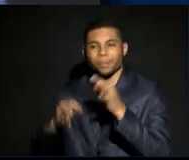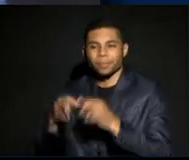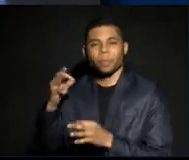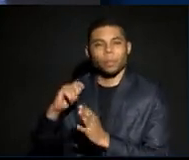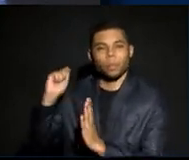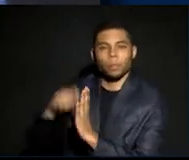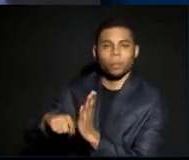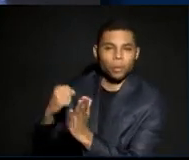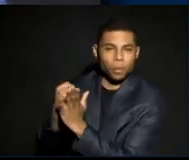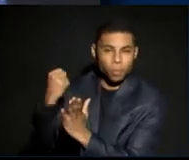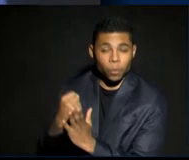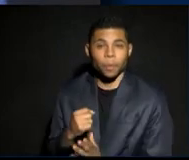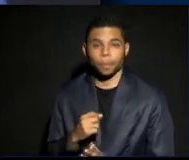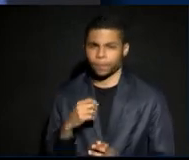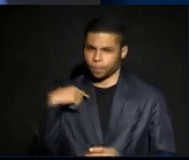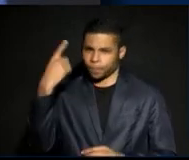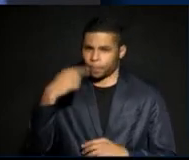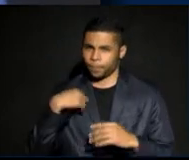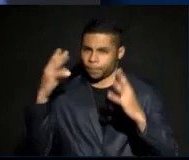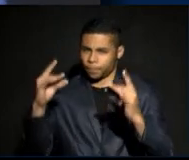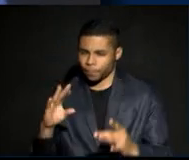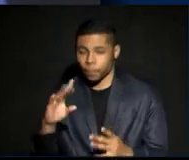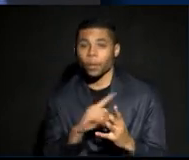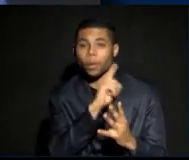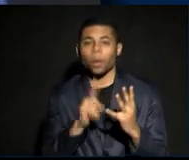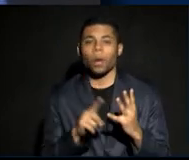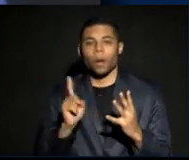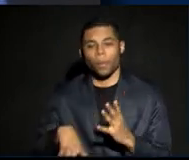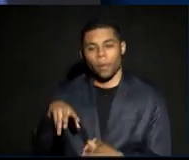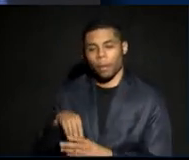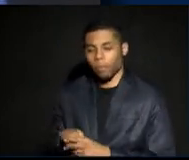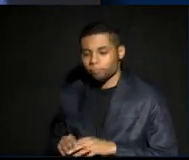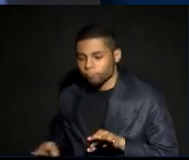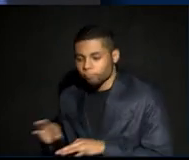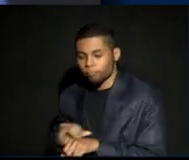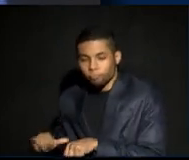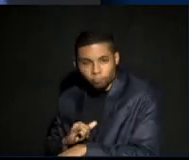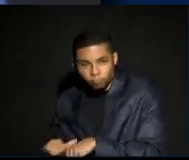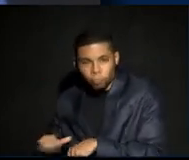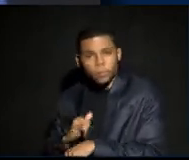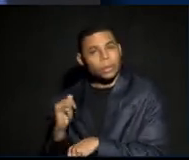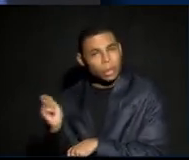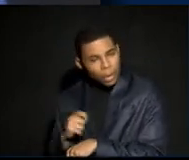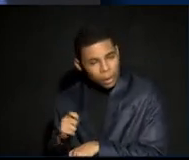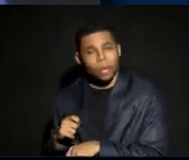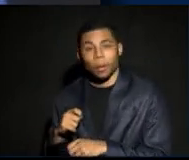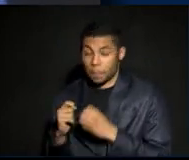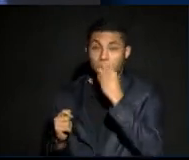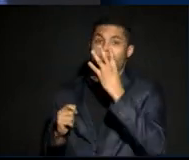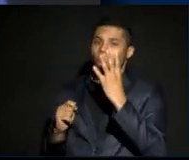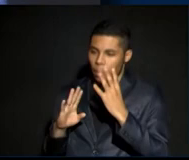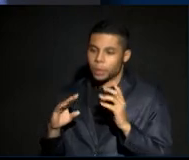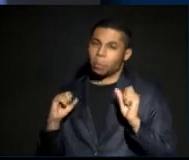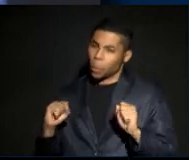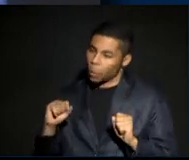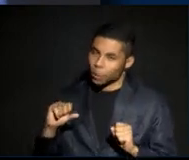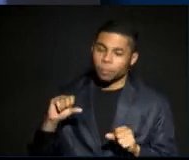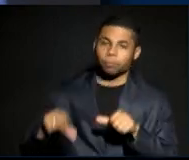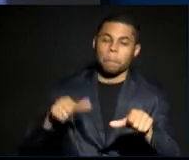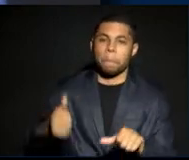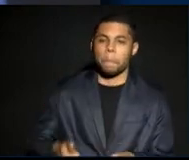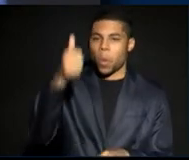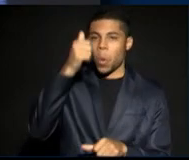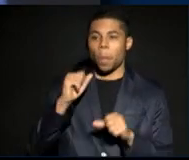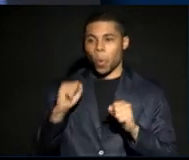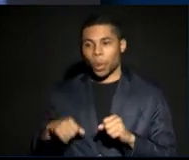se eu vou falar um pouquinho e daqui a pouco a quarta alavancar a estrutura né dá para melhorar a estrutura ela é boa mas ela pode ser muito